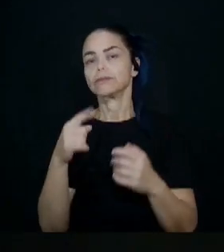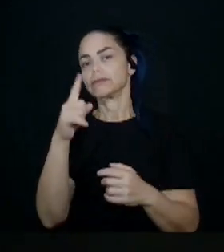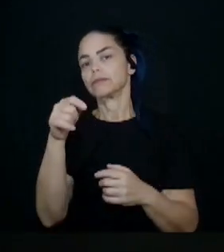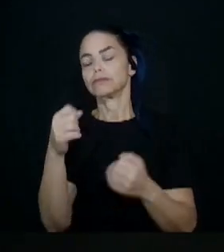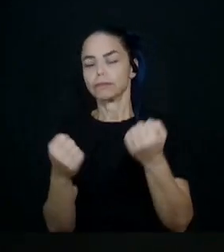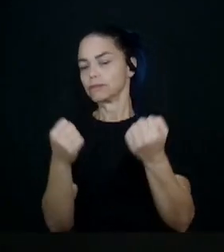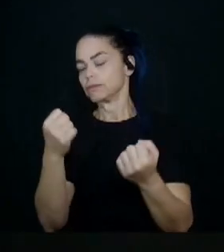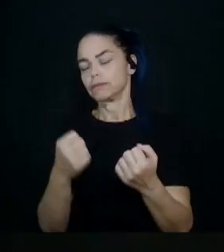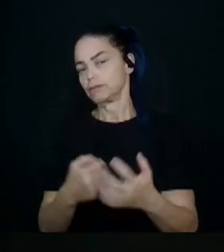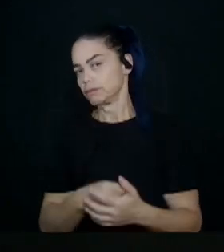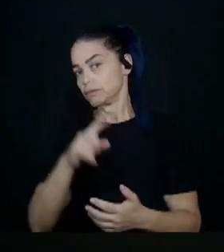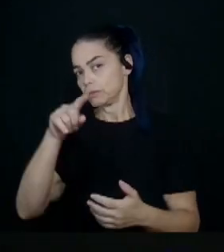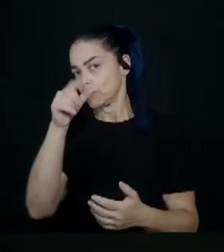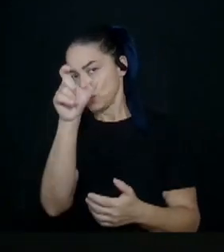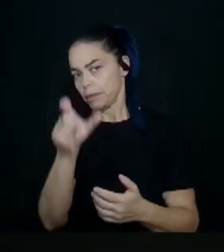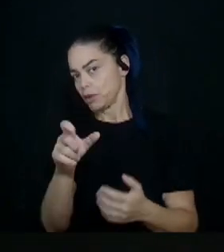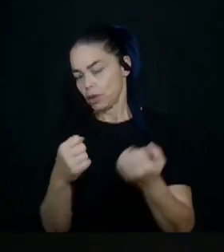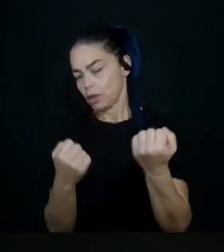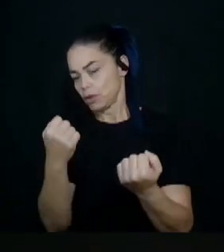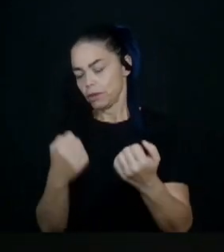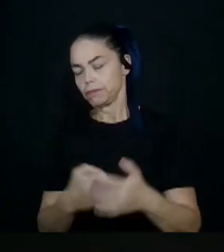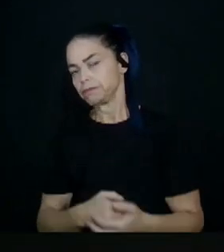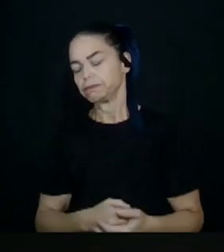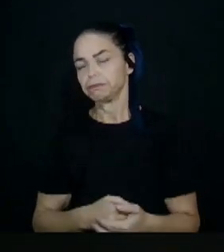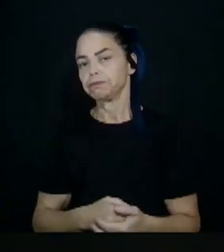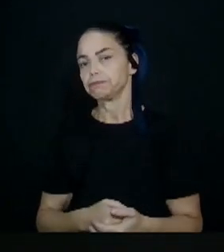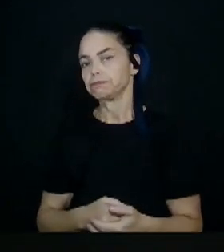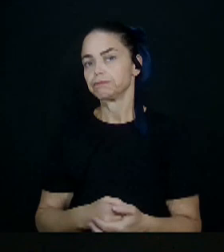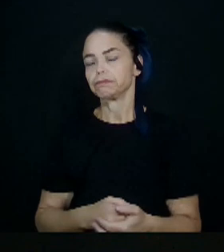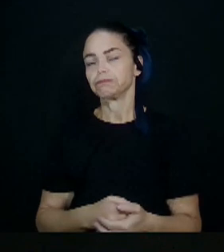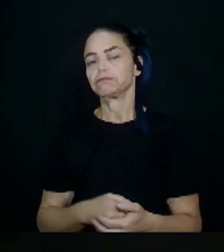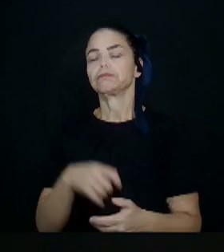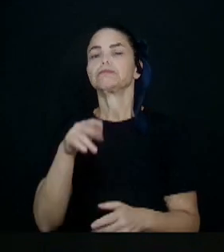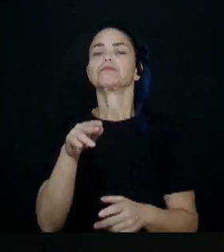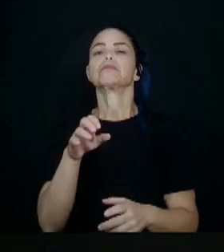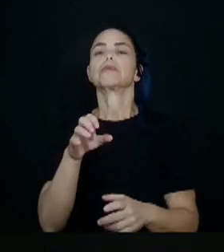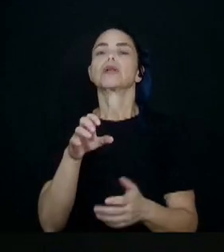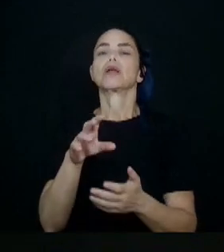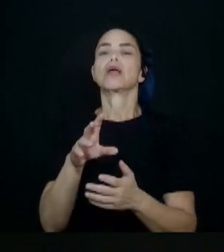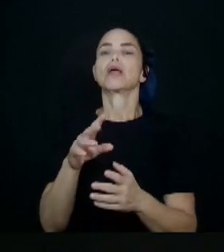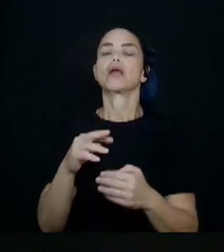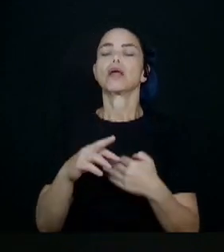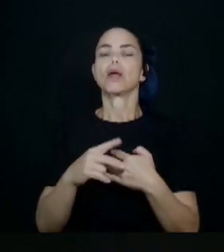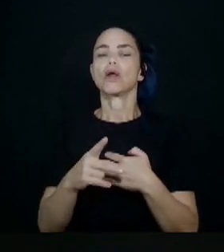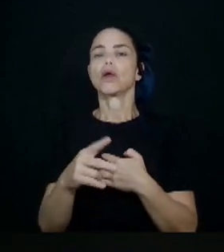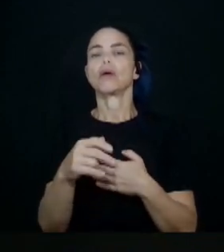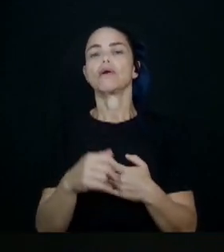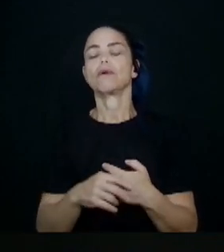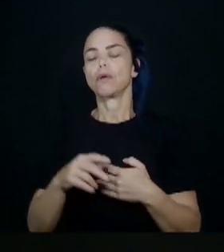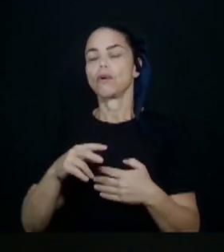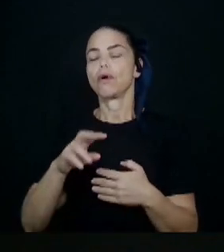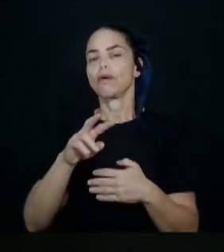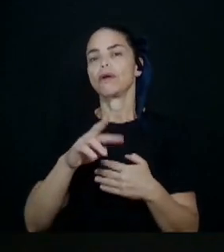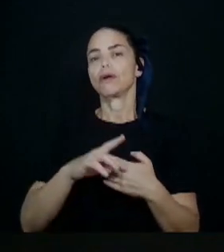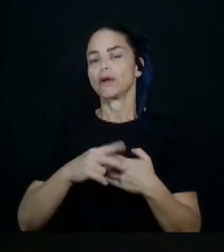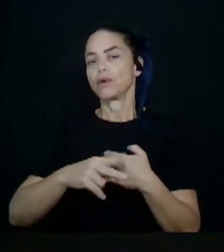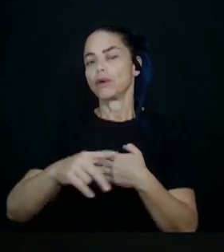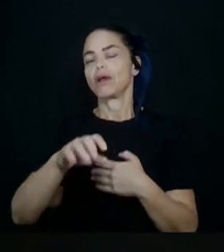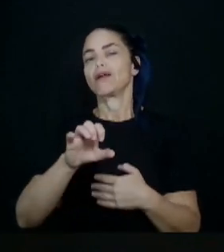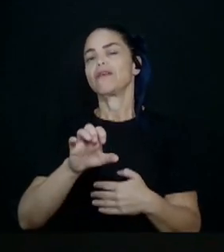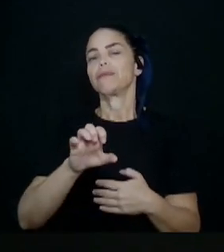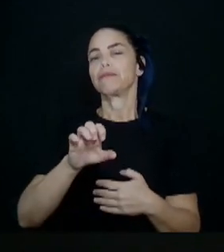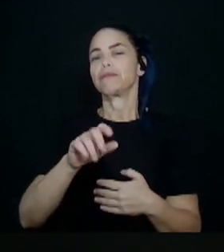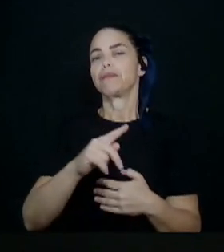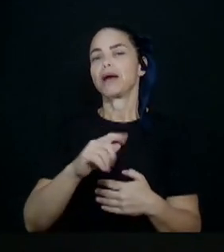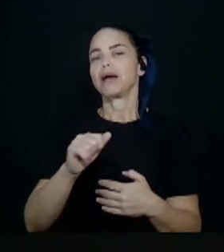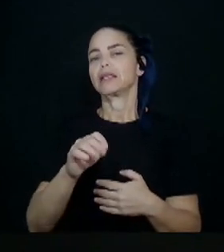André, antes nós estávamos falando da questão do efeito pateta, eu falando para o André aqui, gente, as vias estão sinalizadas, a gente sabe,